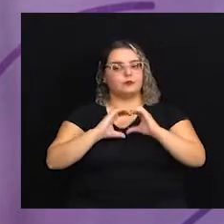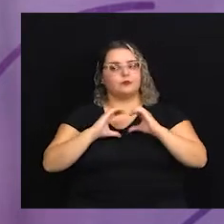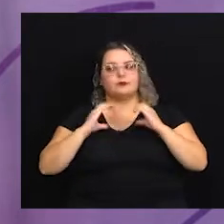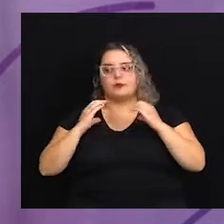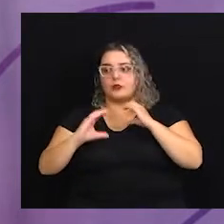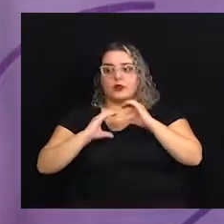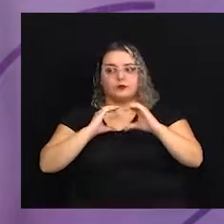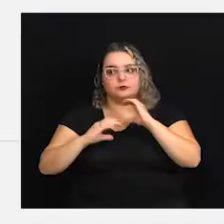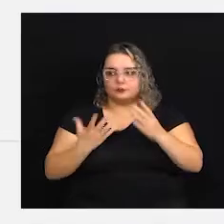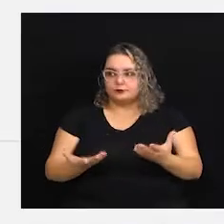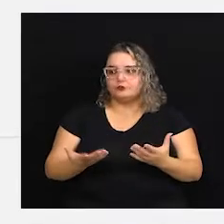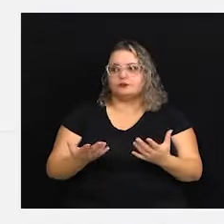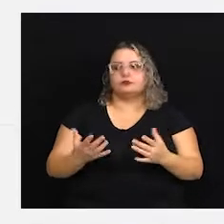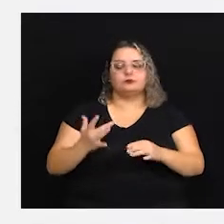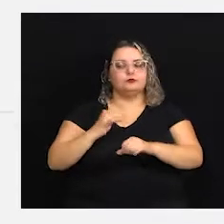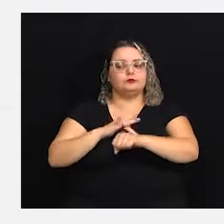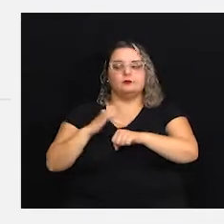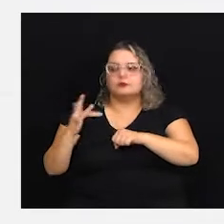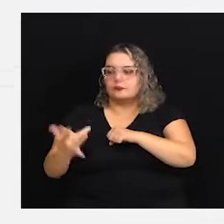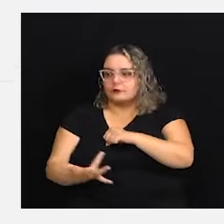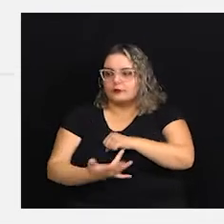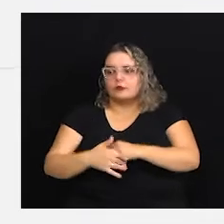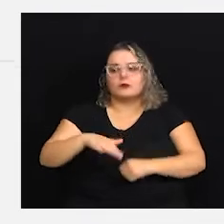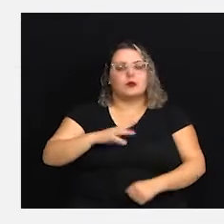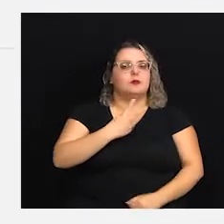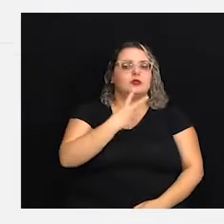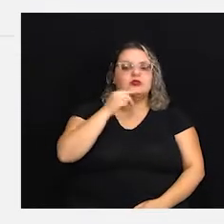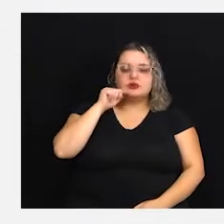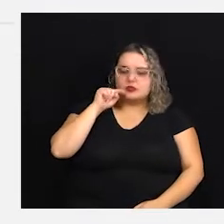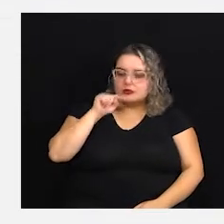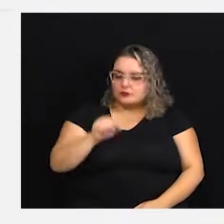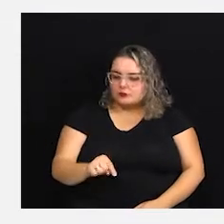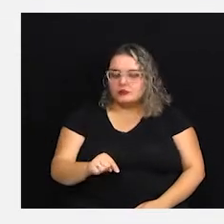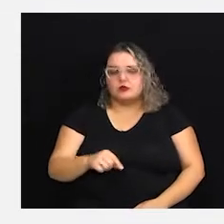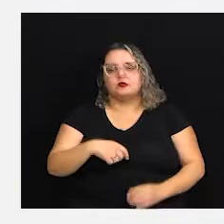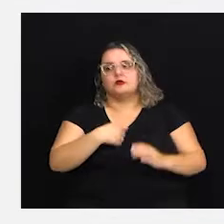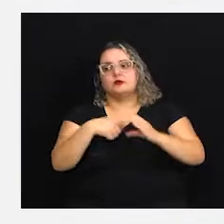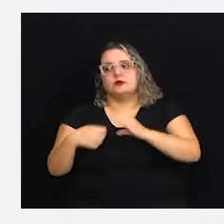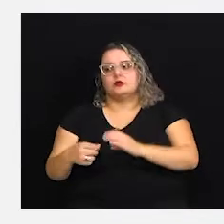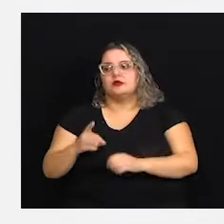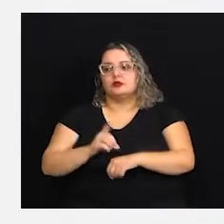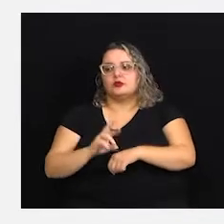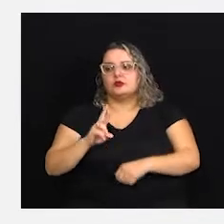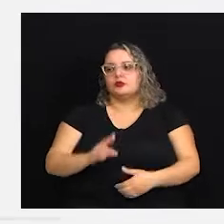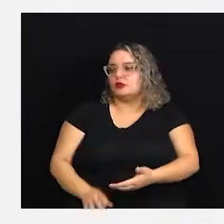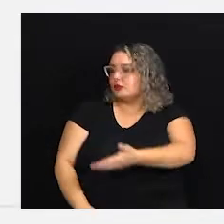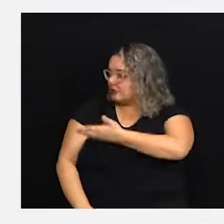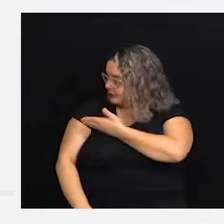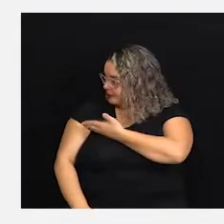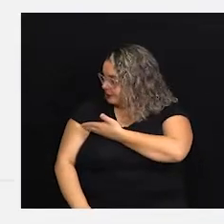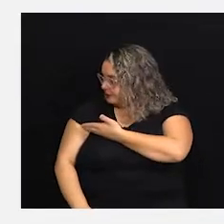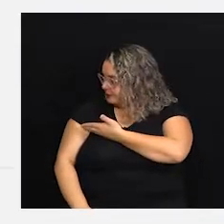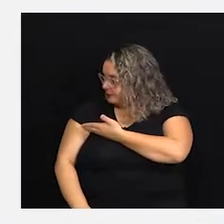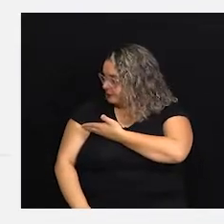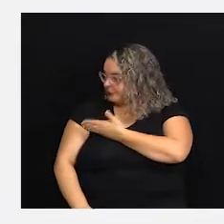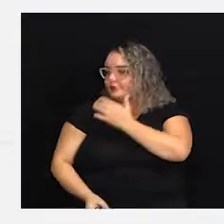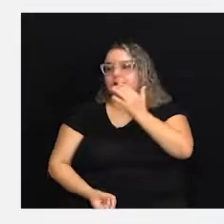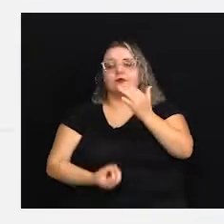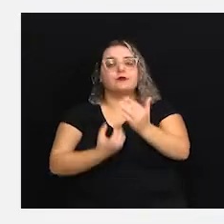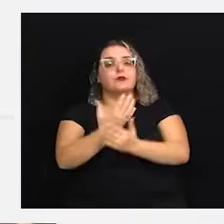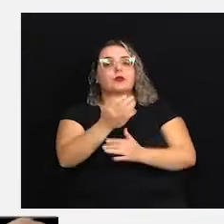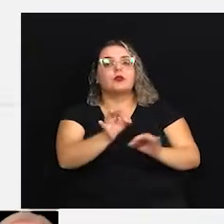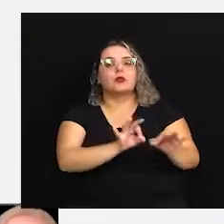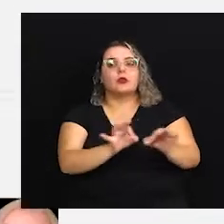minha comunicação para as redes sociais. Eu já tenho mais de 2.000 vídeos no meu canal no YouTube, doutora Vanderléa Coelho. É o que